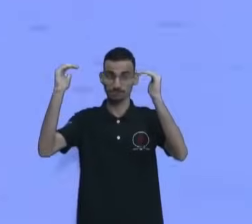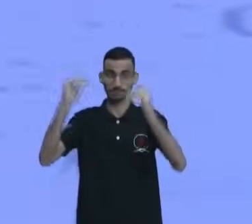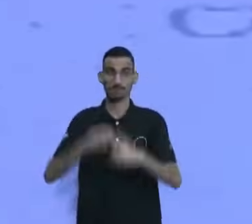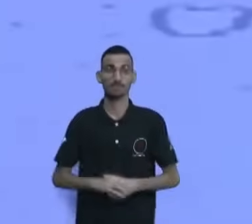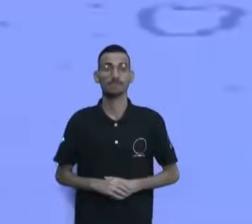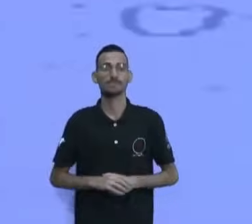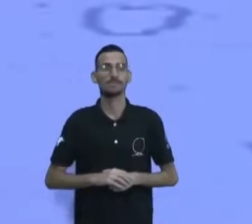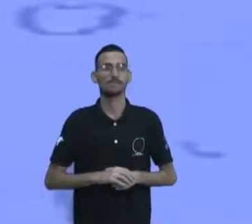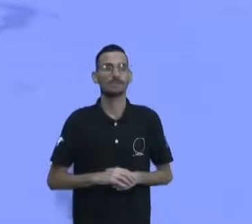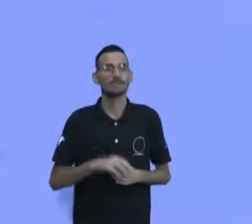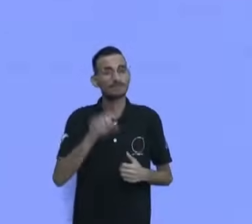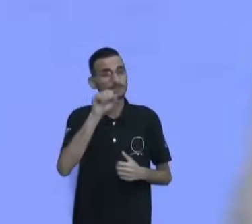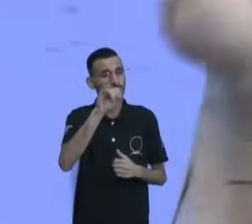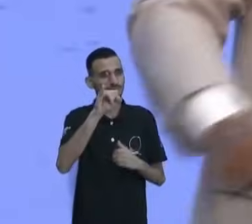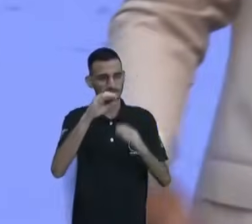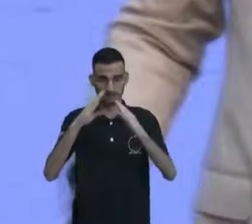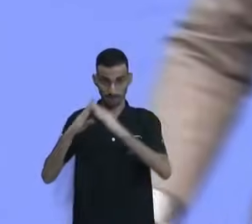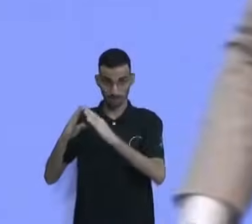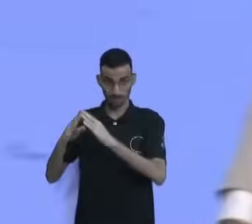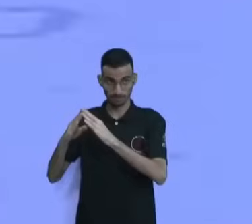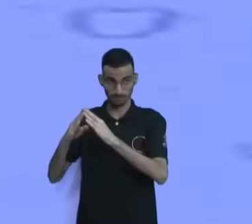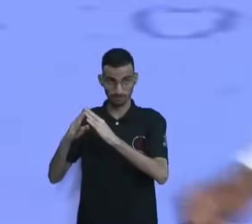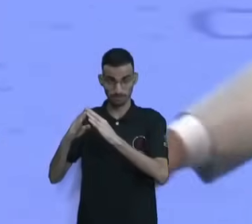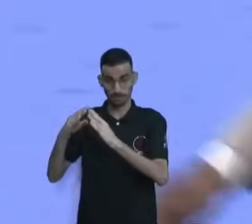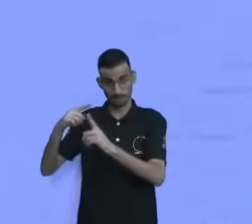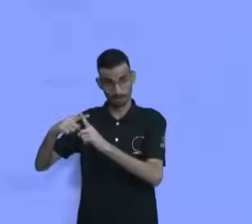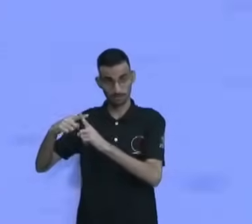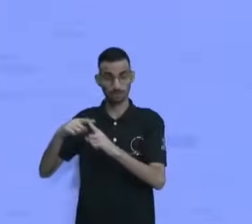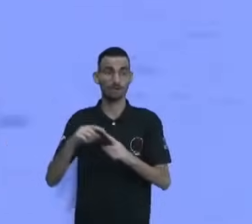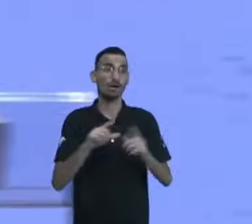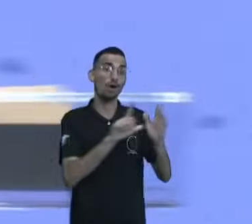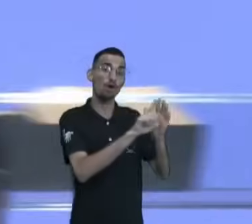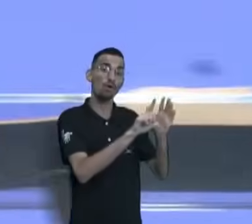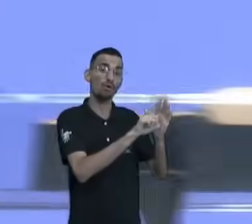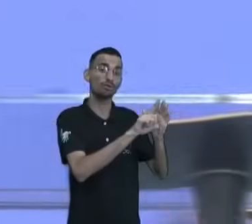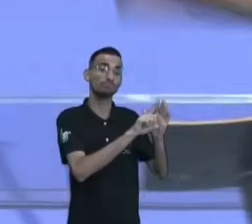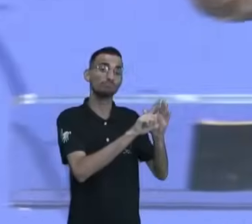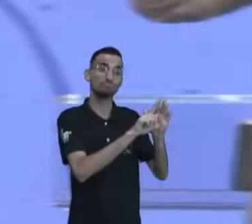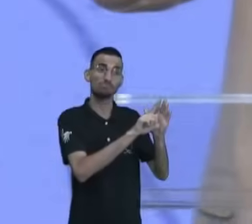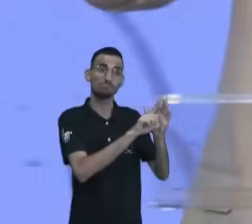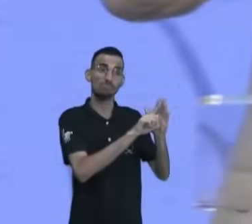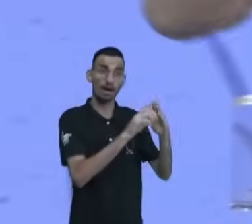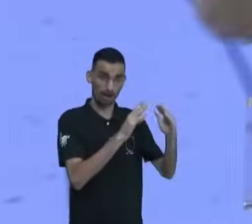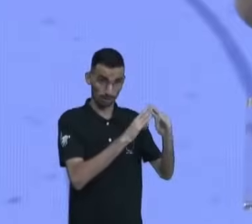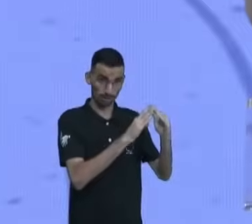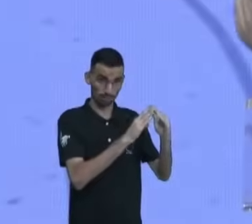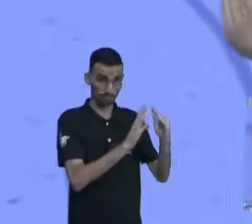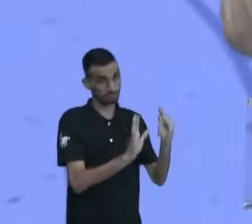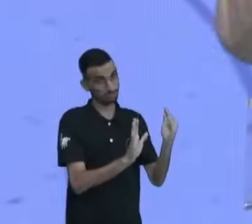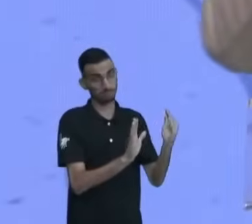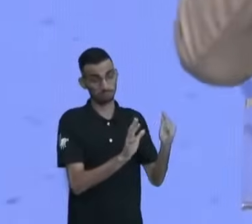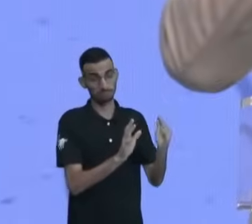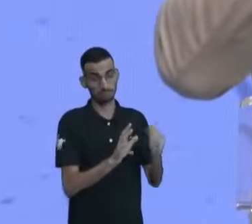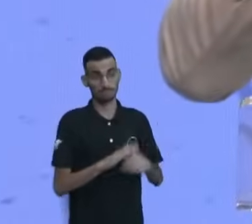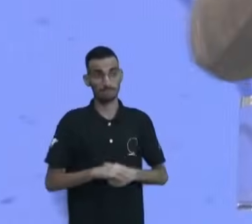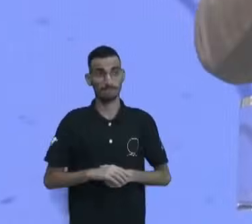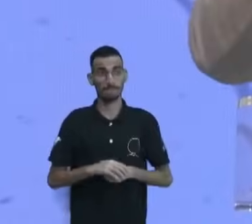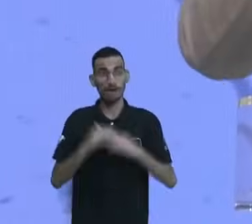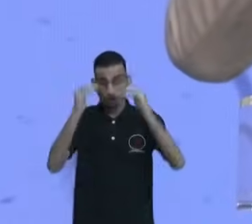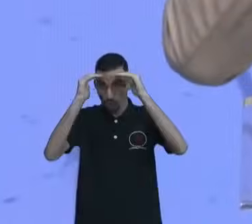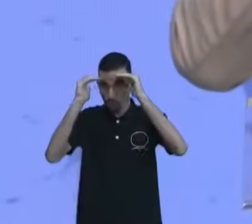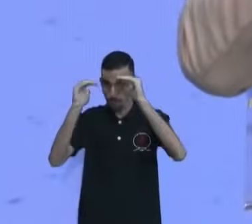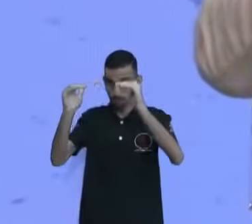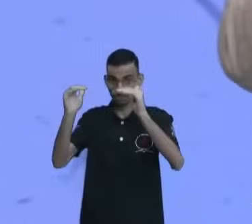templo se é uma loja se é uma casa obedecei a vossos